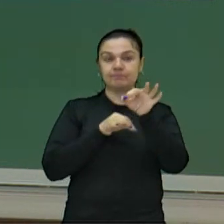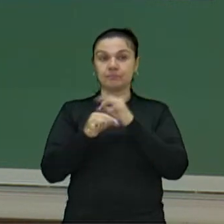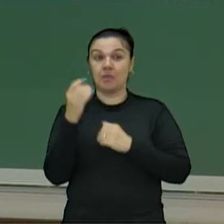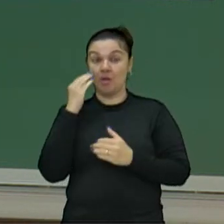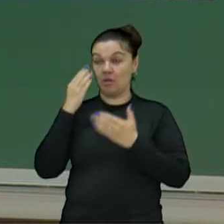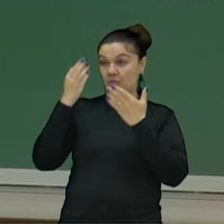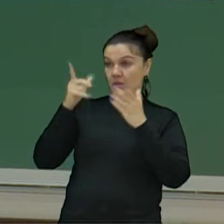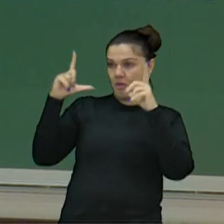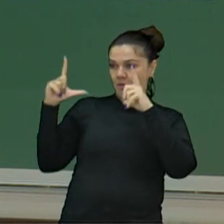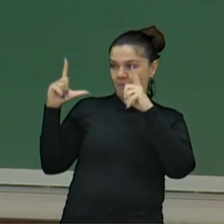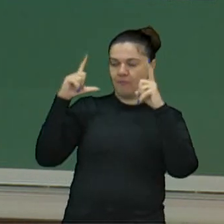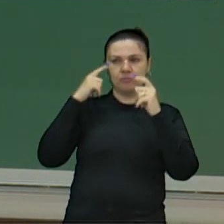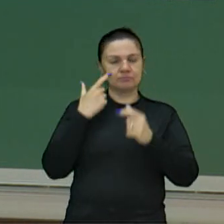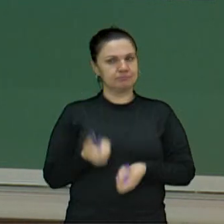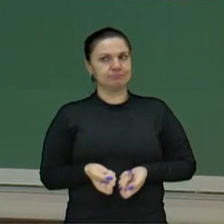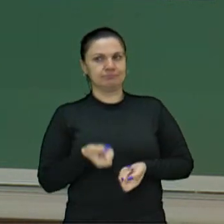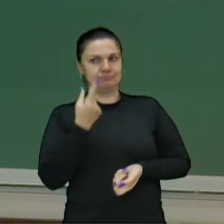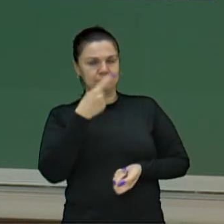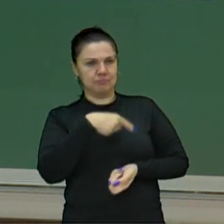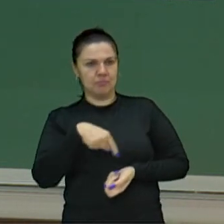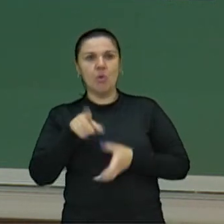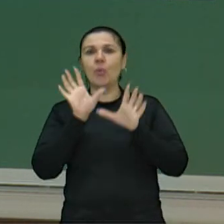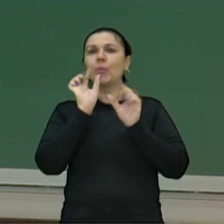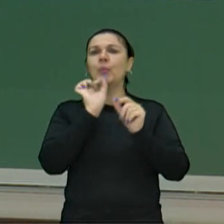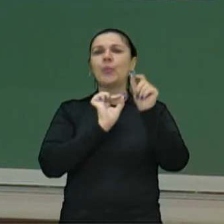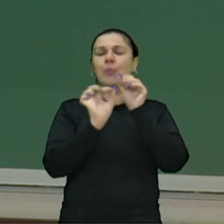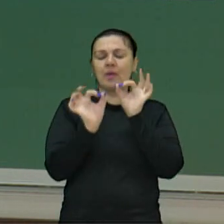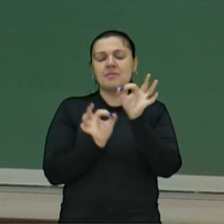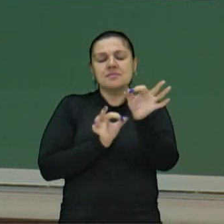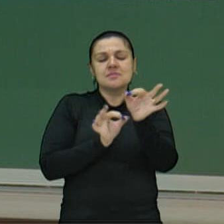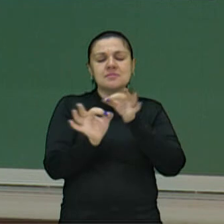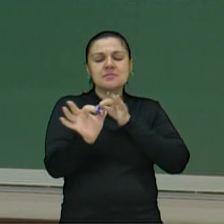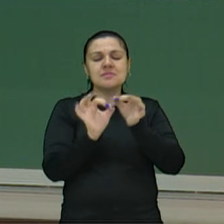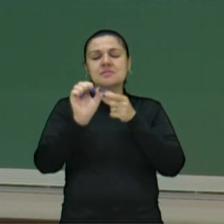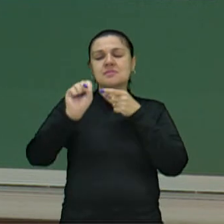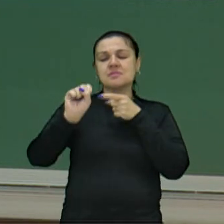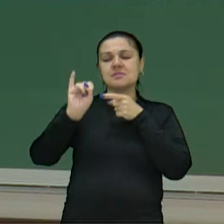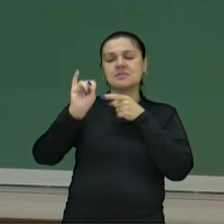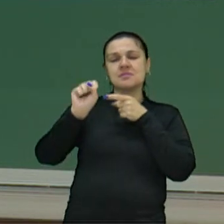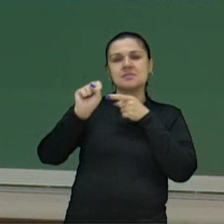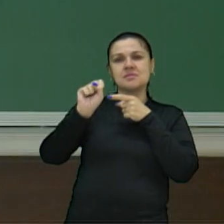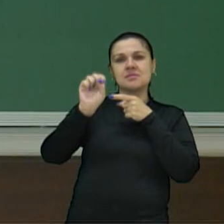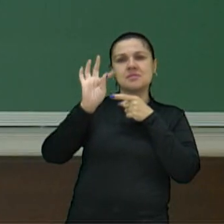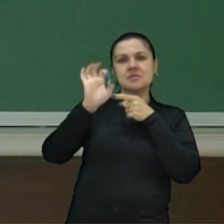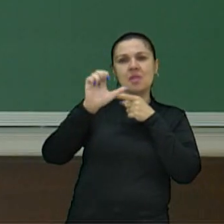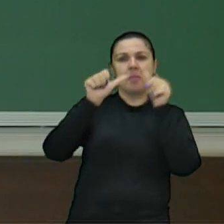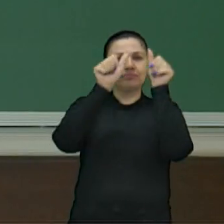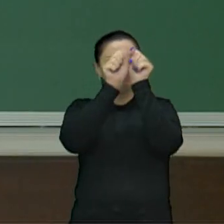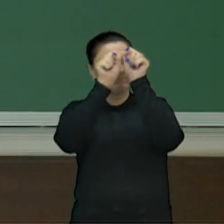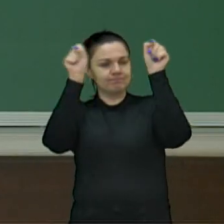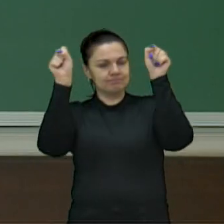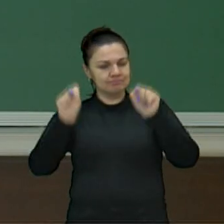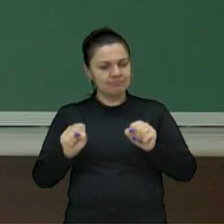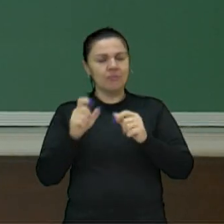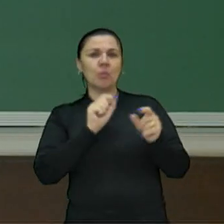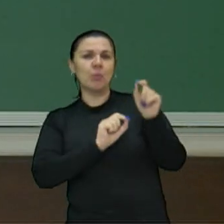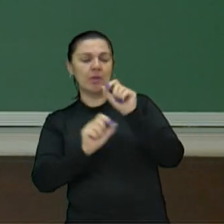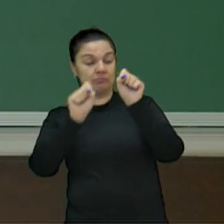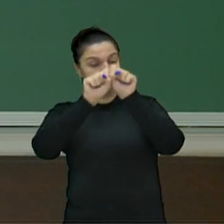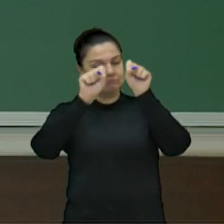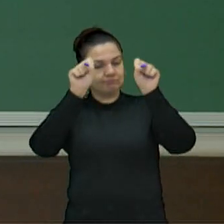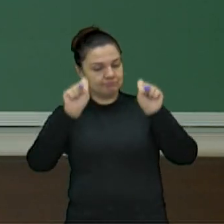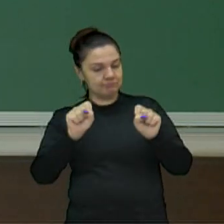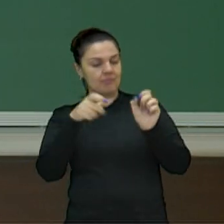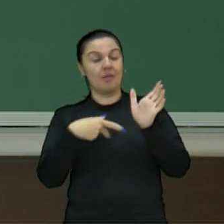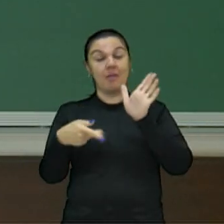Então essa imagem evoca muito bem a ideia de sistema, porque num sistema o indivíduo, o